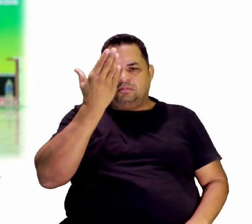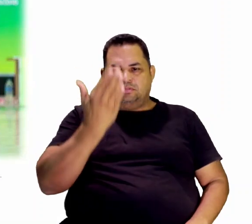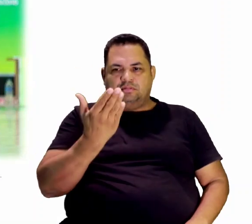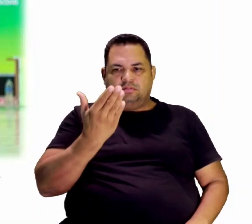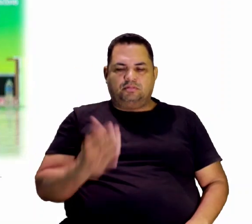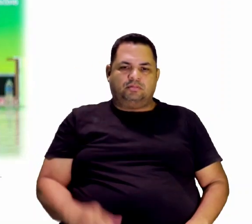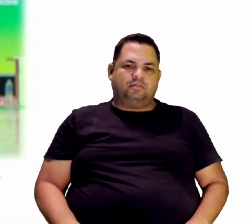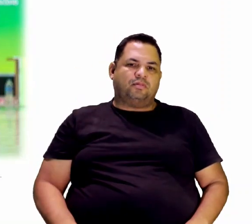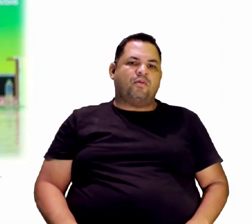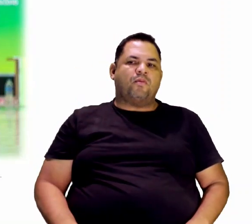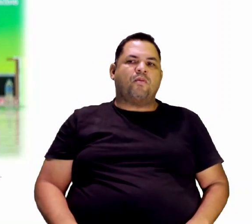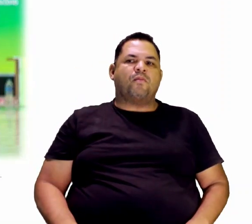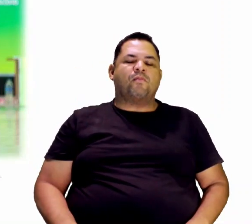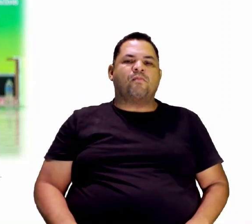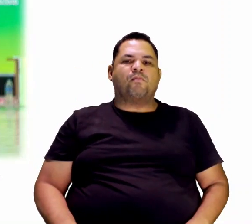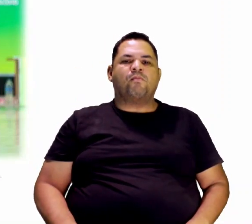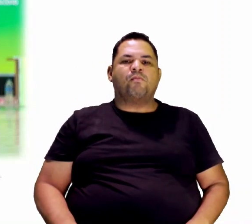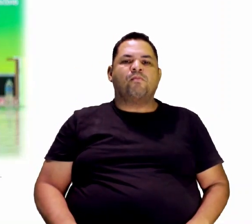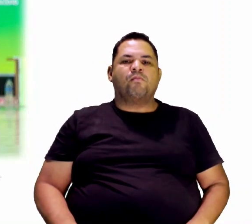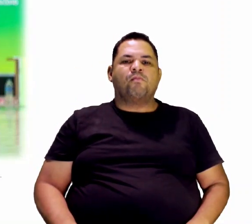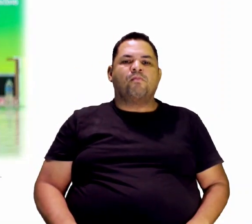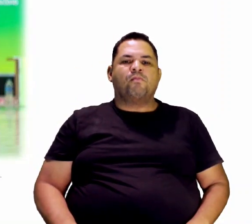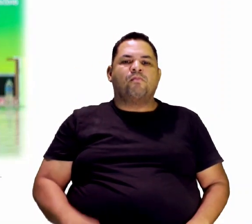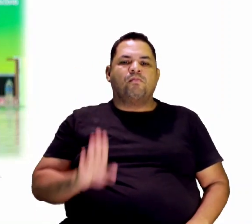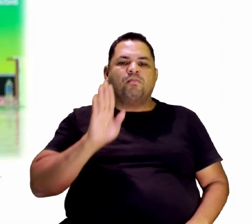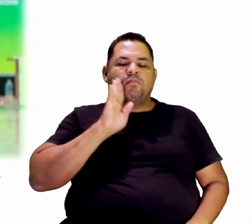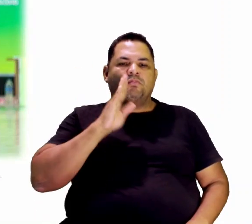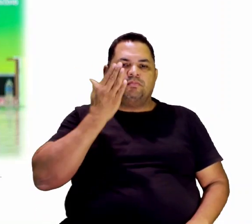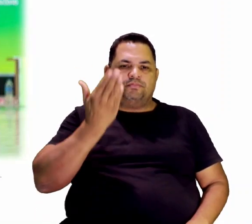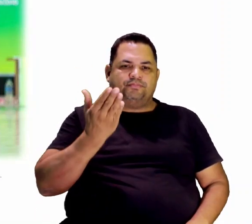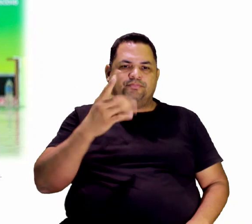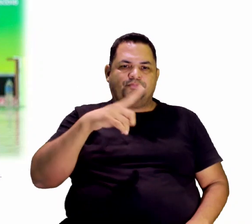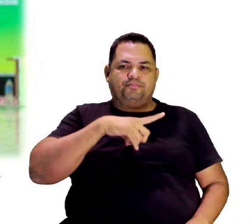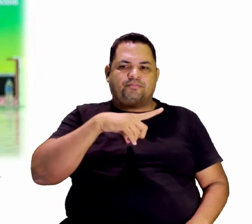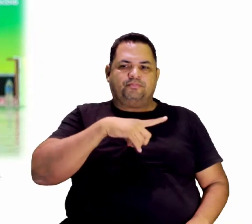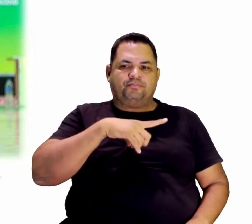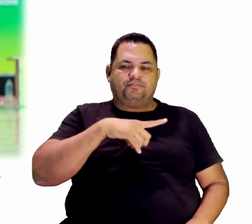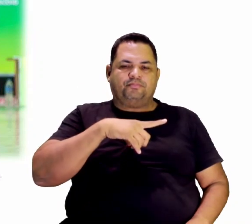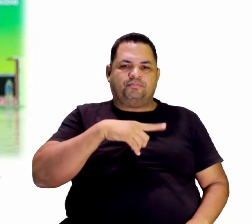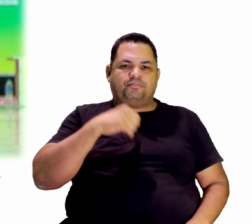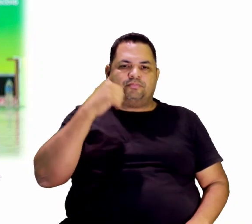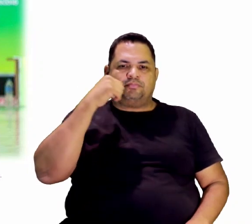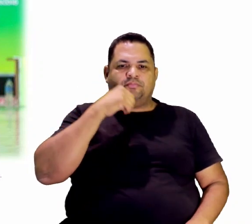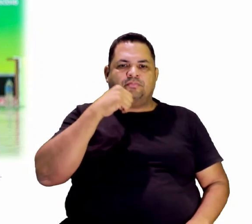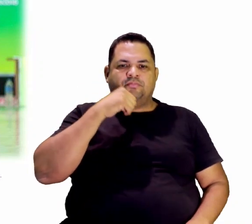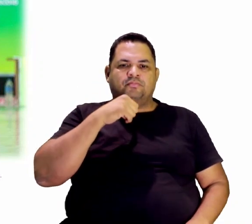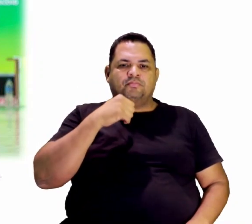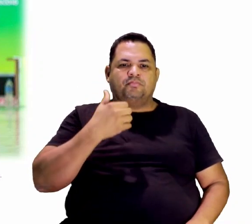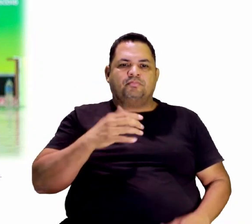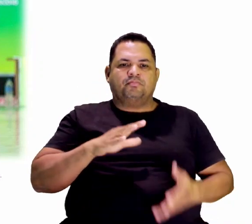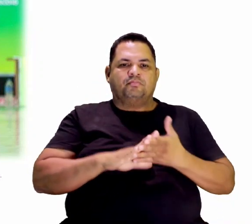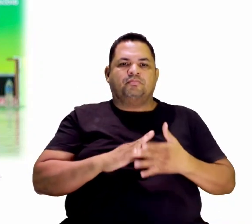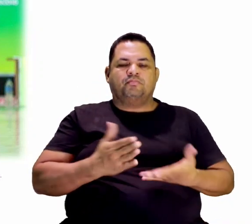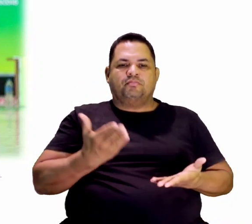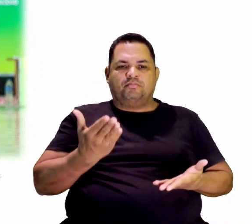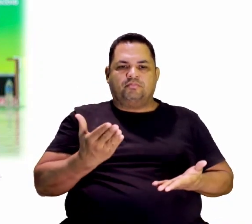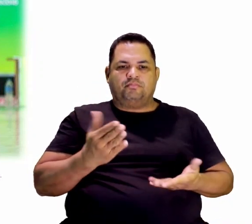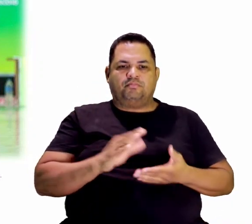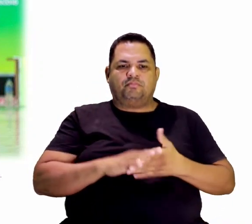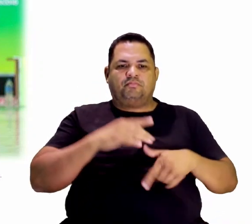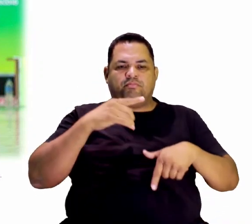não pode ficar mais de 3 segundos na área restritiva do adversário, tendo como exceção se tiver a bola no